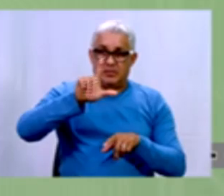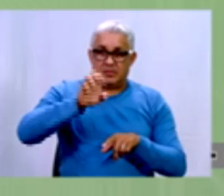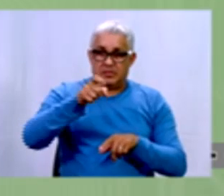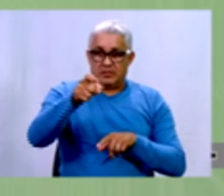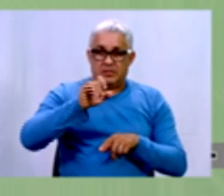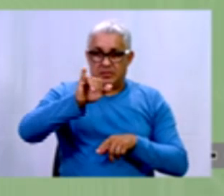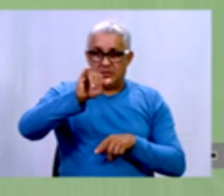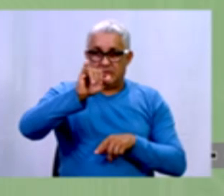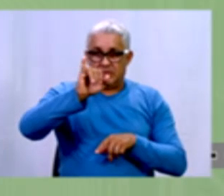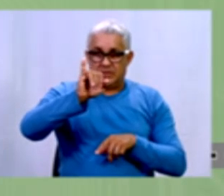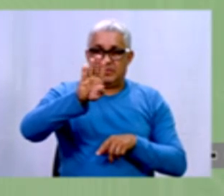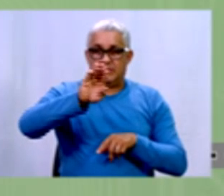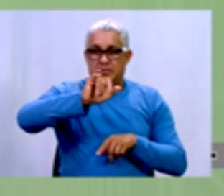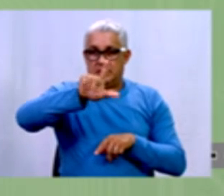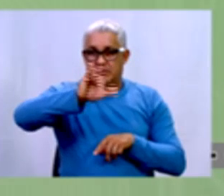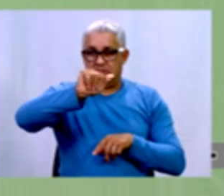são,